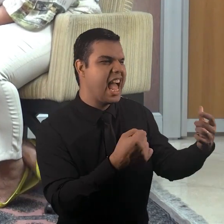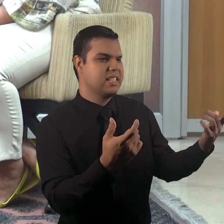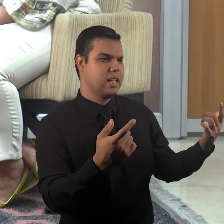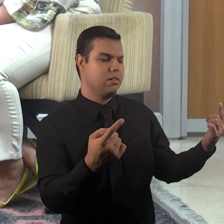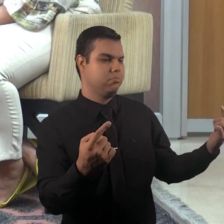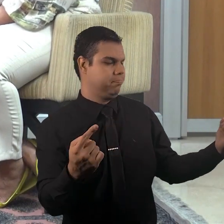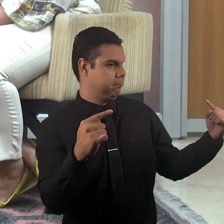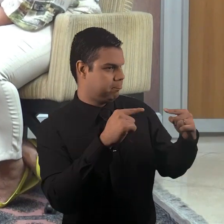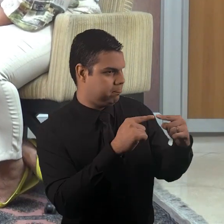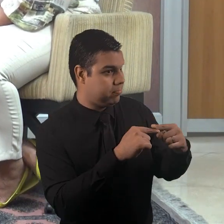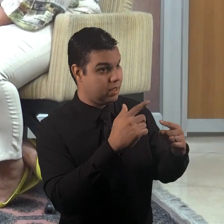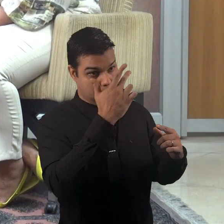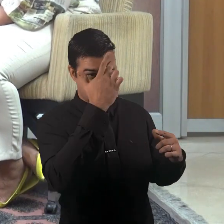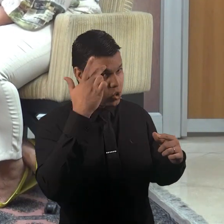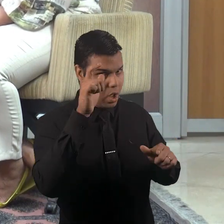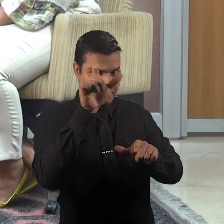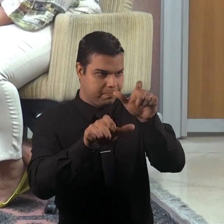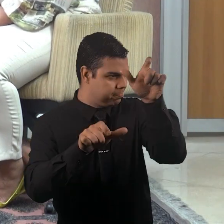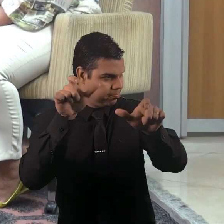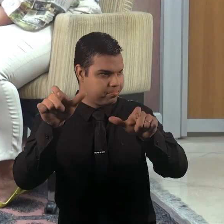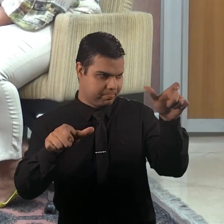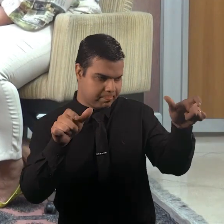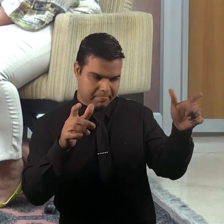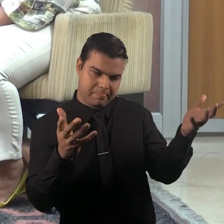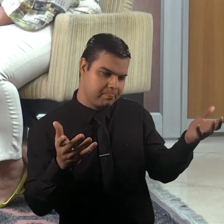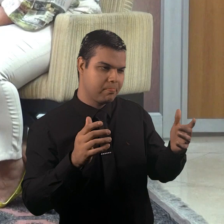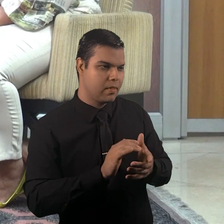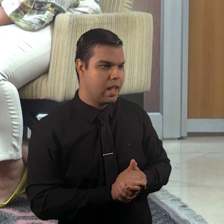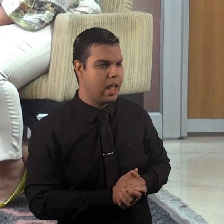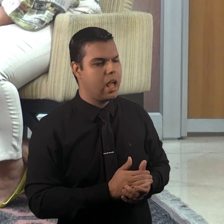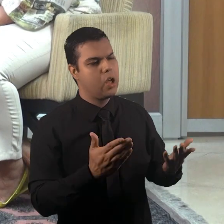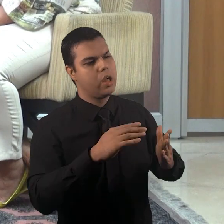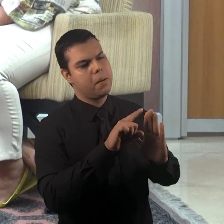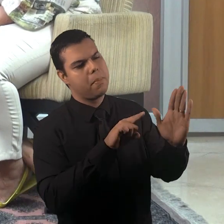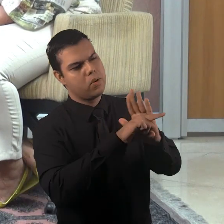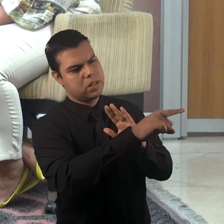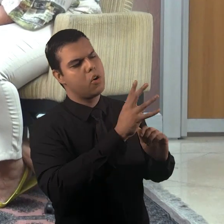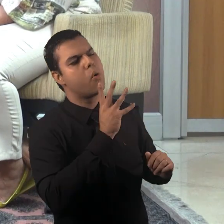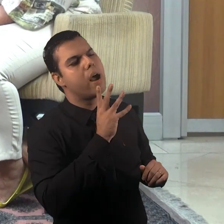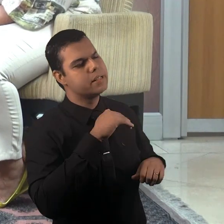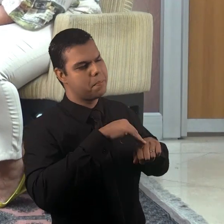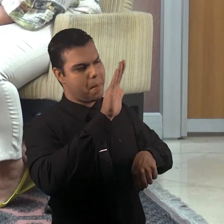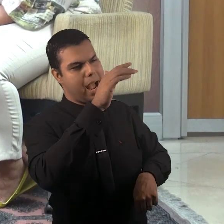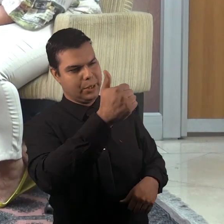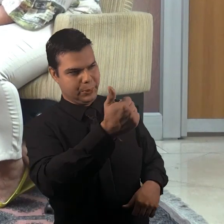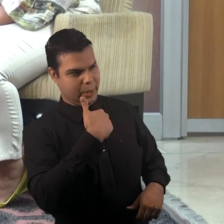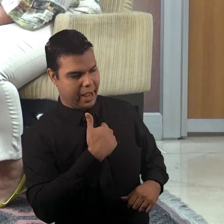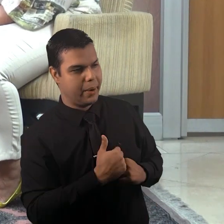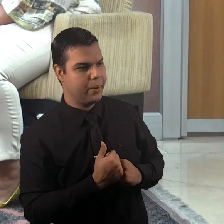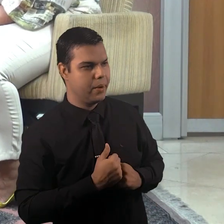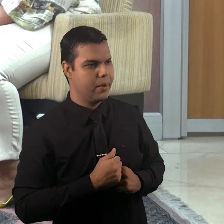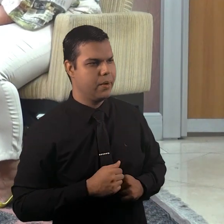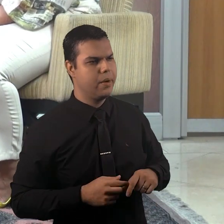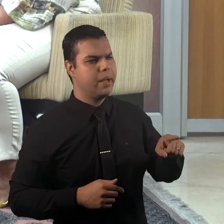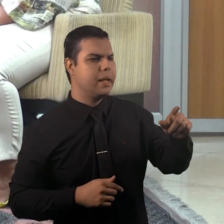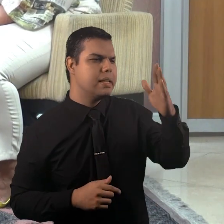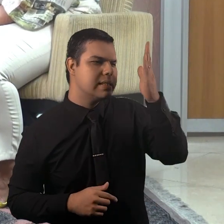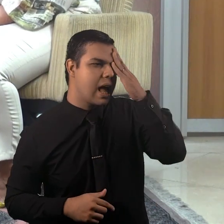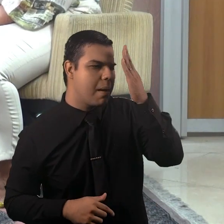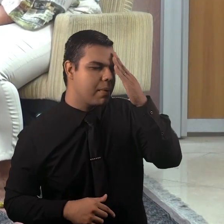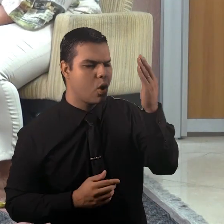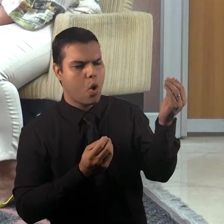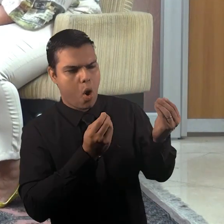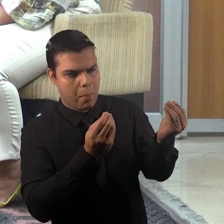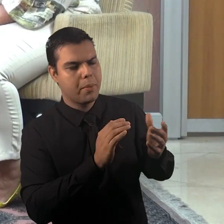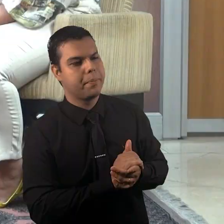argumentação em favor de uma causa relativa, um grupo de pacientes, mas aí a pergunta para você, que você entende mais disso do que eu, muito mais, que causas podem ser defendidas